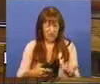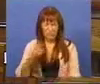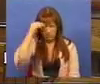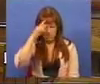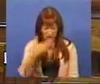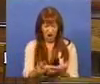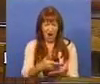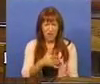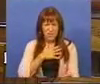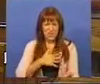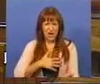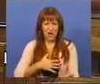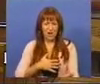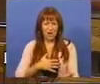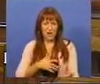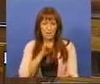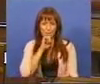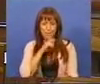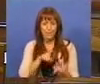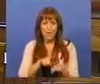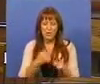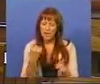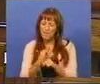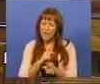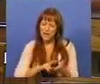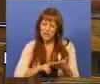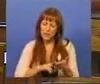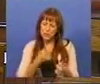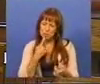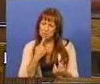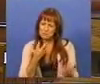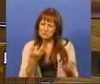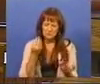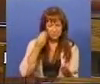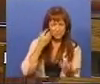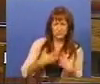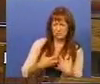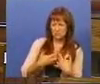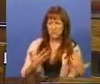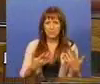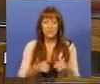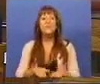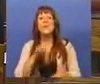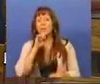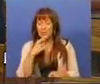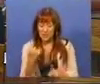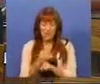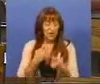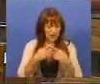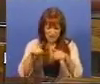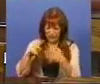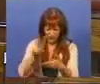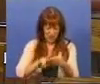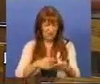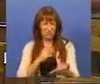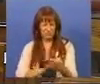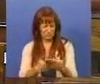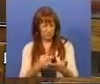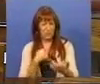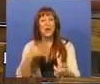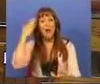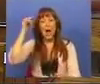equívocas e que permitem várias leituras. que permitem várias leituras e que eu creio que